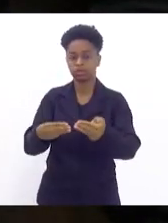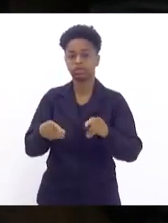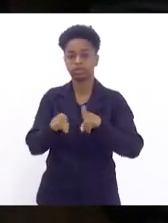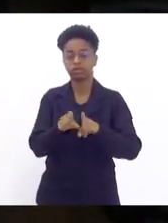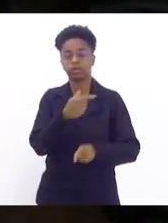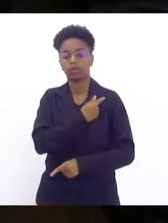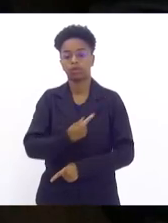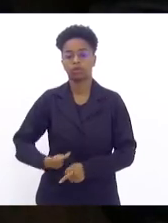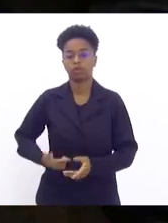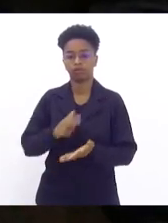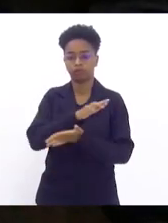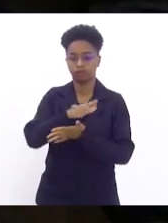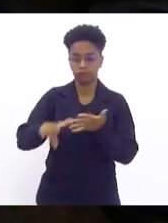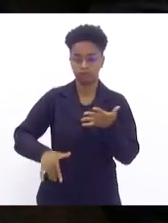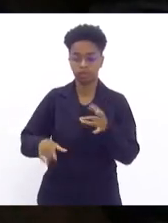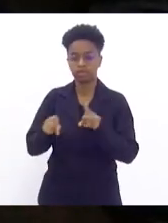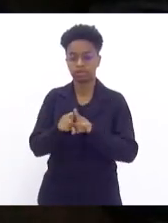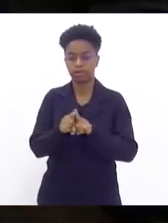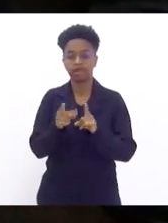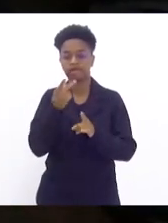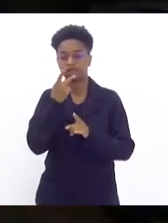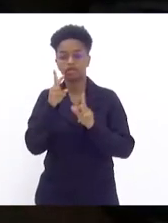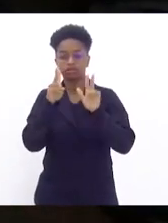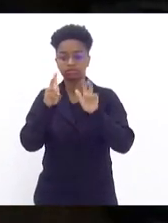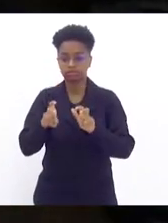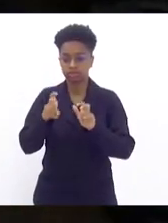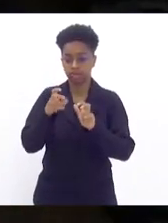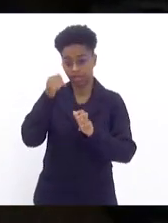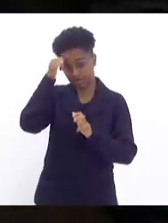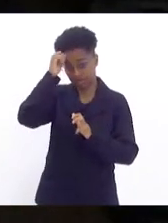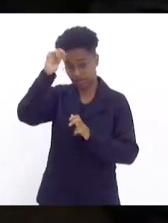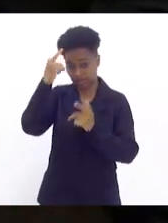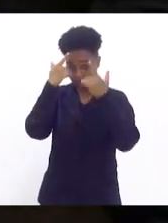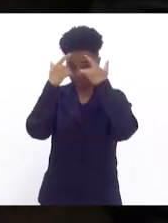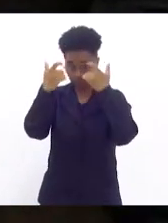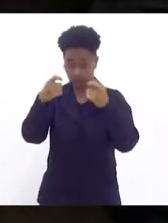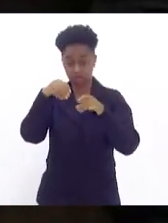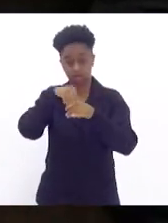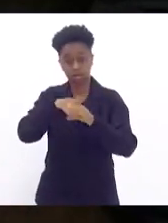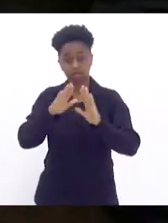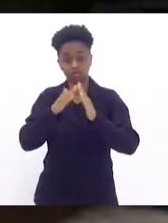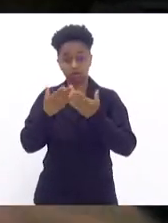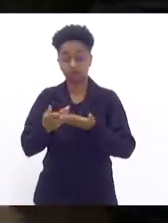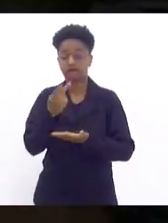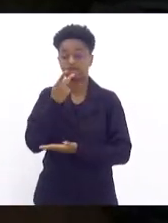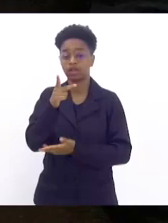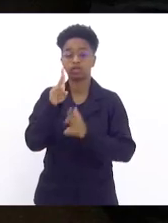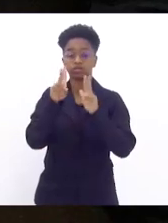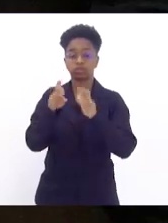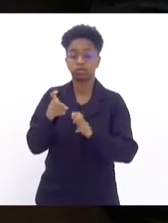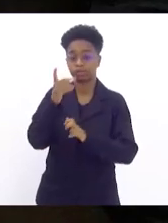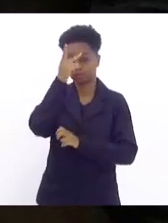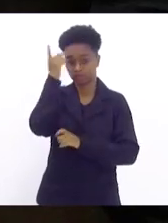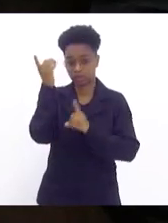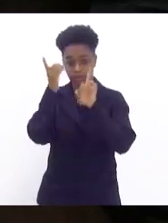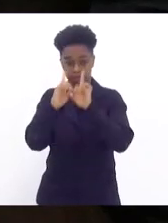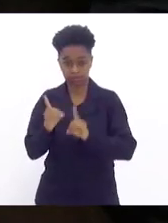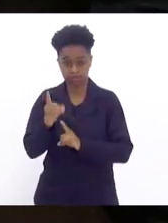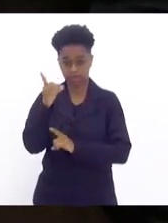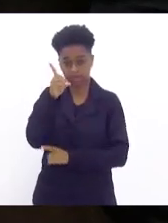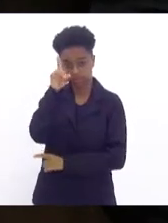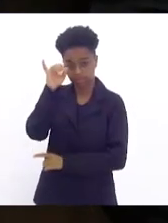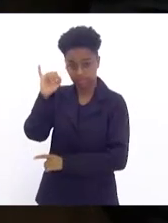com relação a prevenção de violência nas escolas fala sobre pessoas com deficiência intelectual